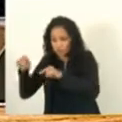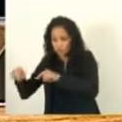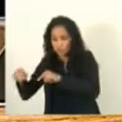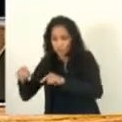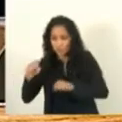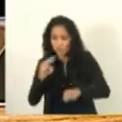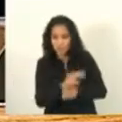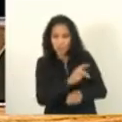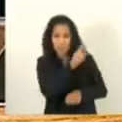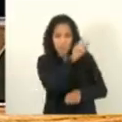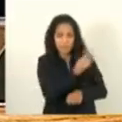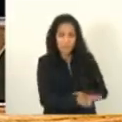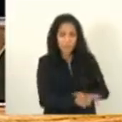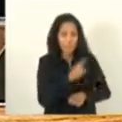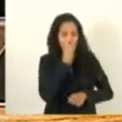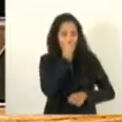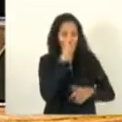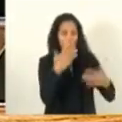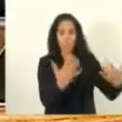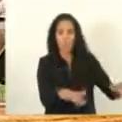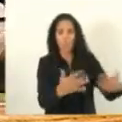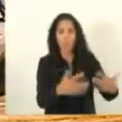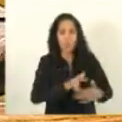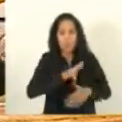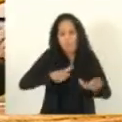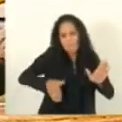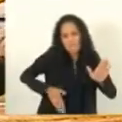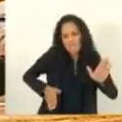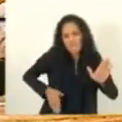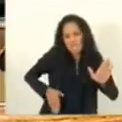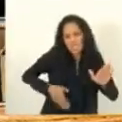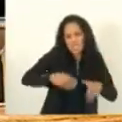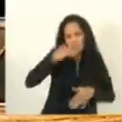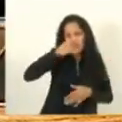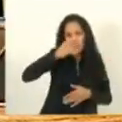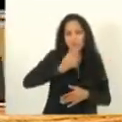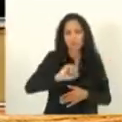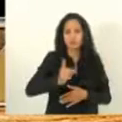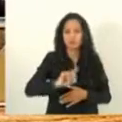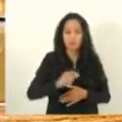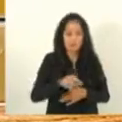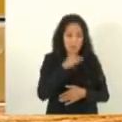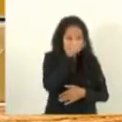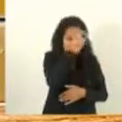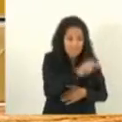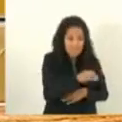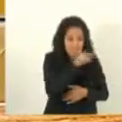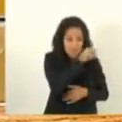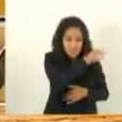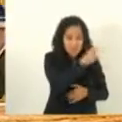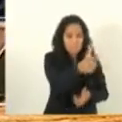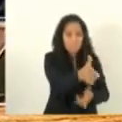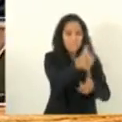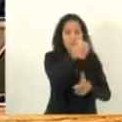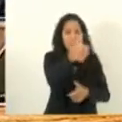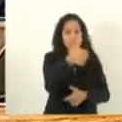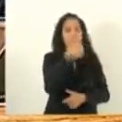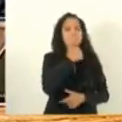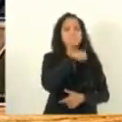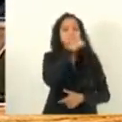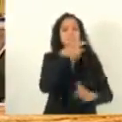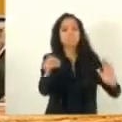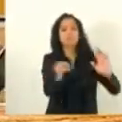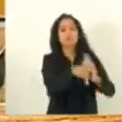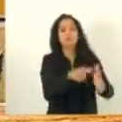não. É cara de alta periculosidade, que mata até a mãe dele, se precisar.